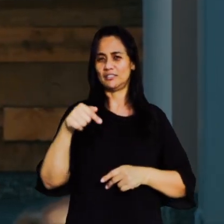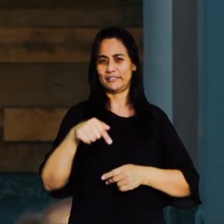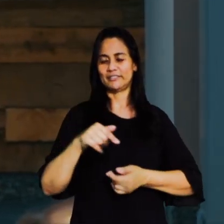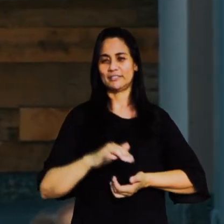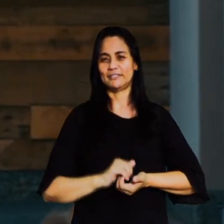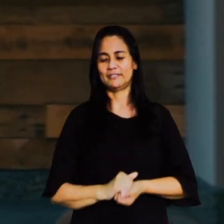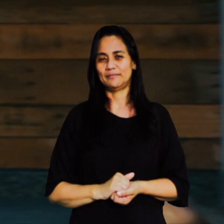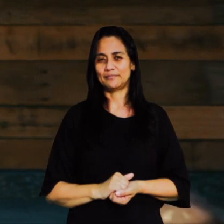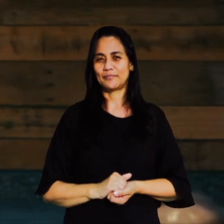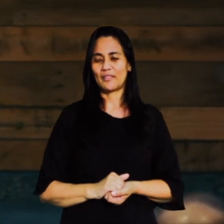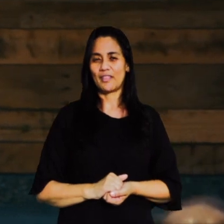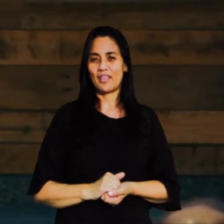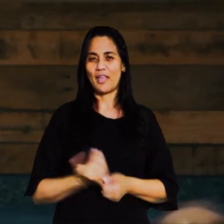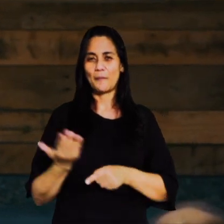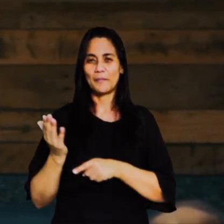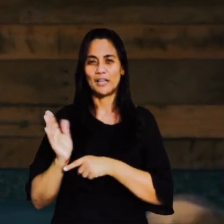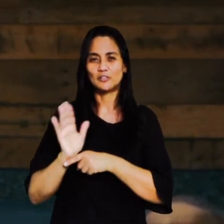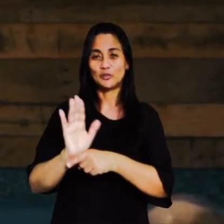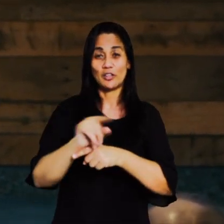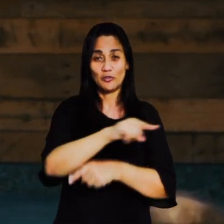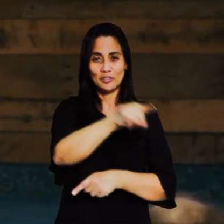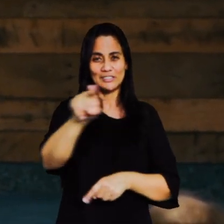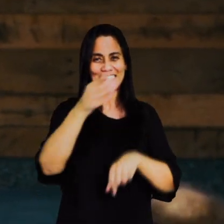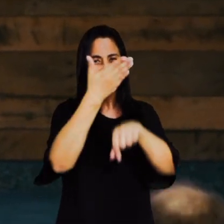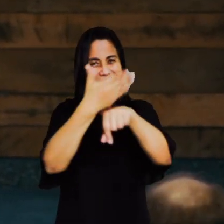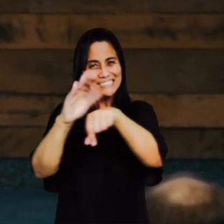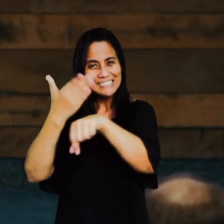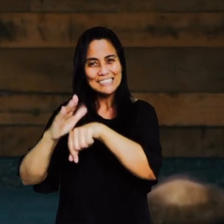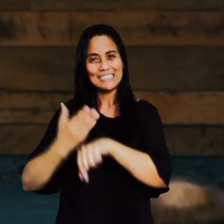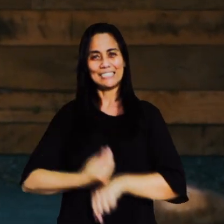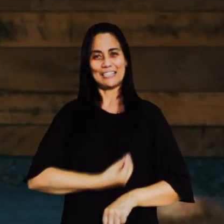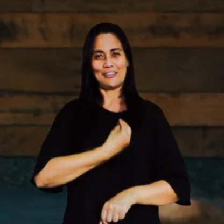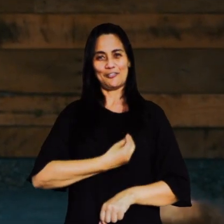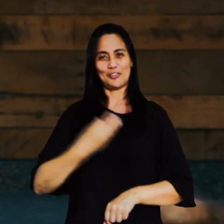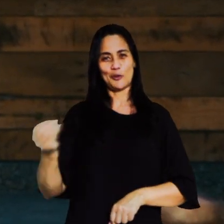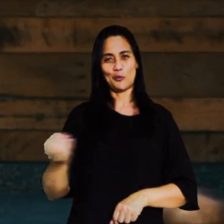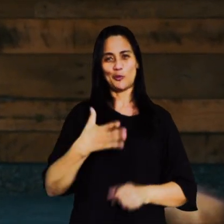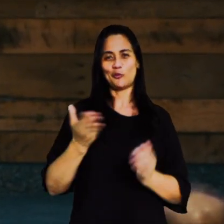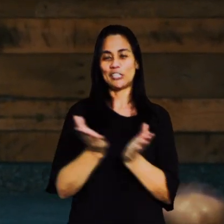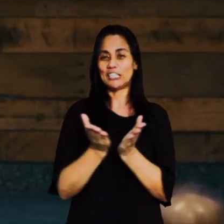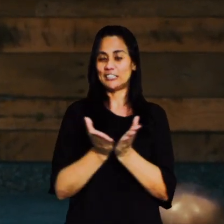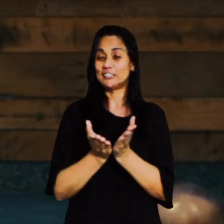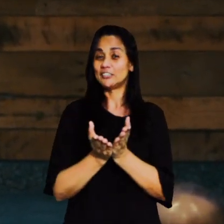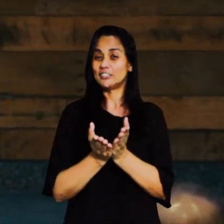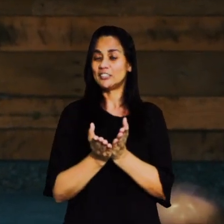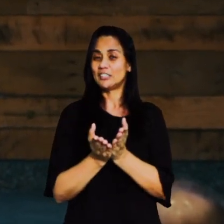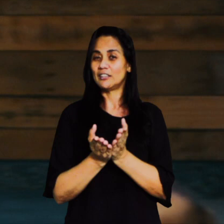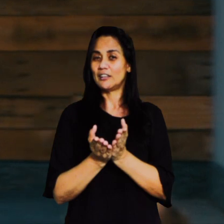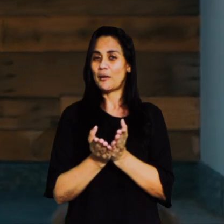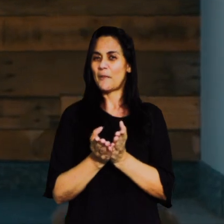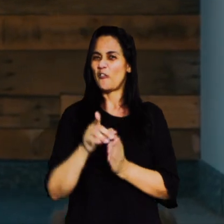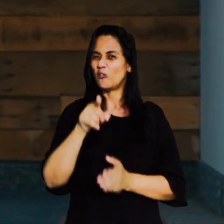é para te treinar como uma nova criatura. Mas se você forçar a fazer, vai dar errado.